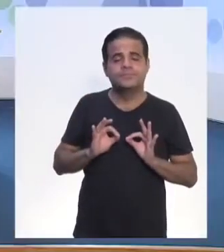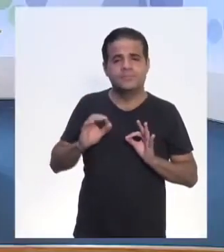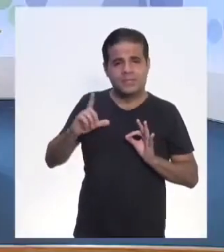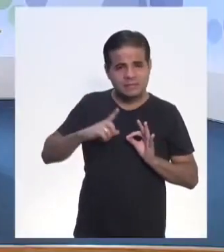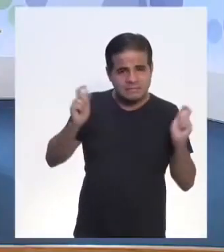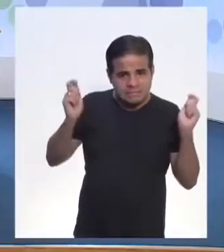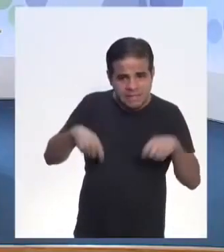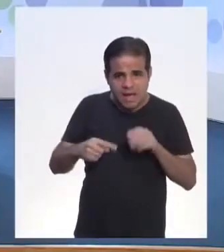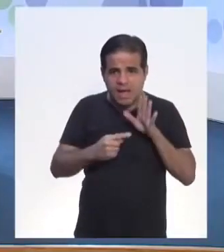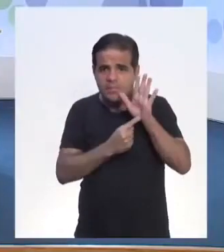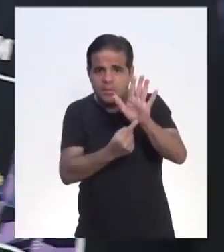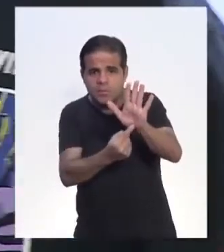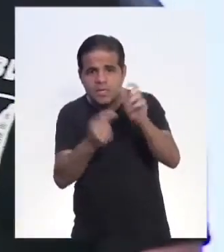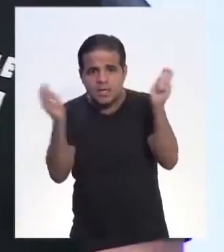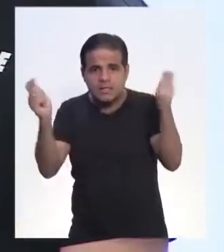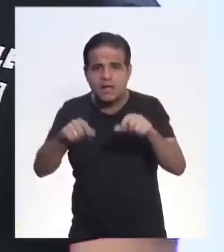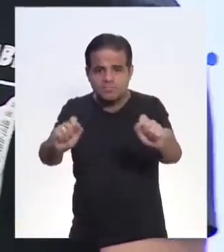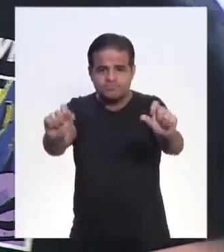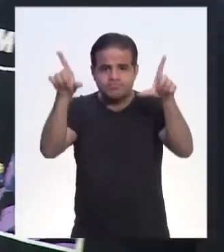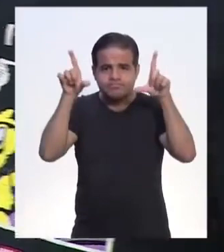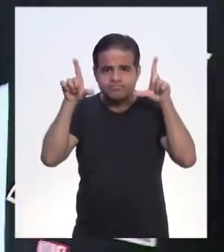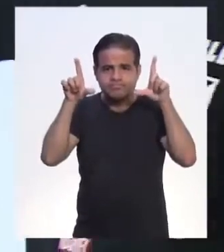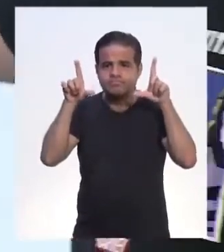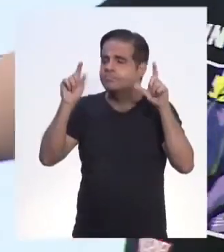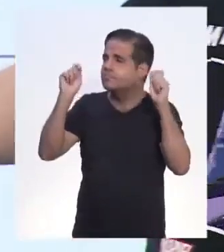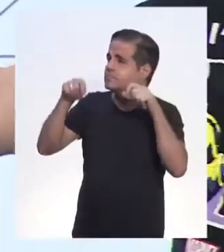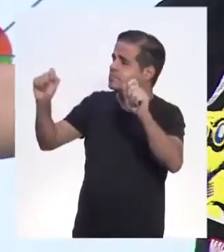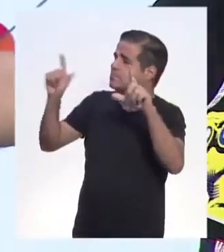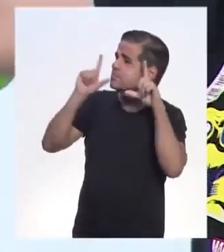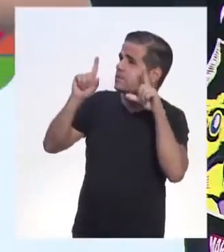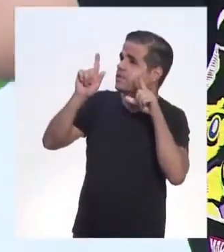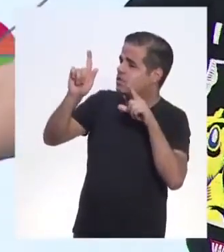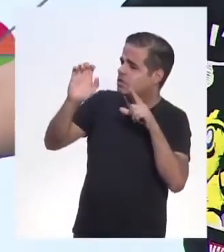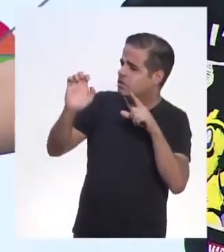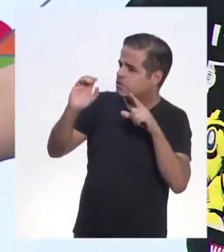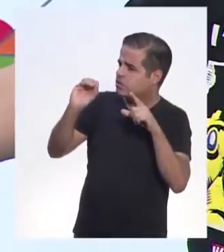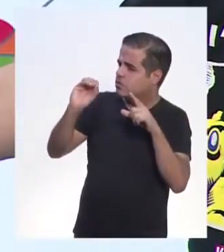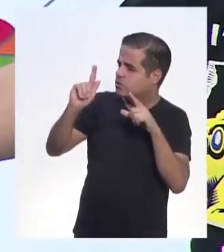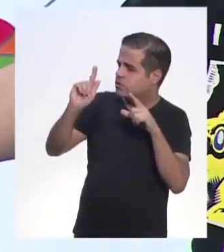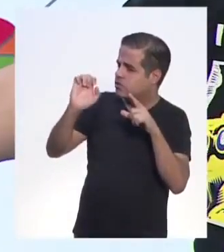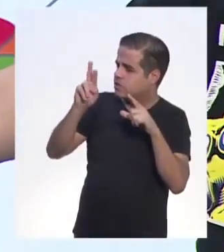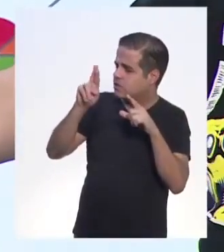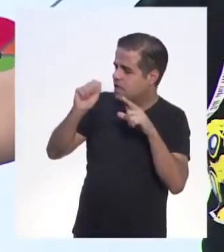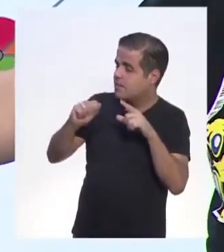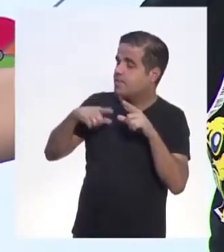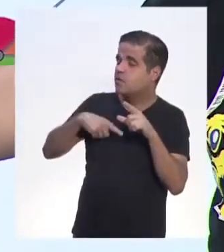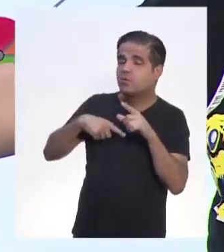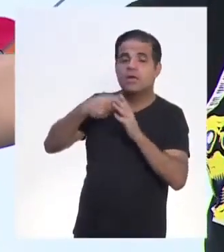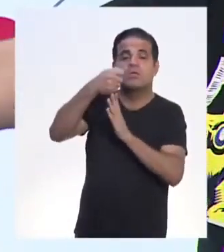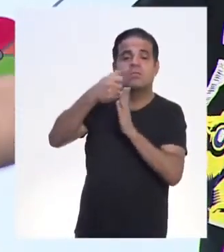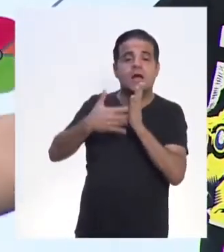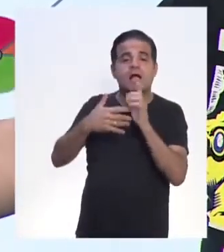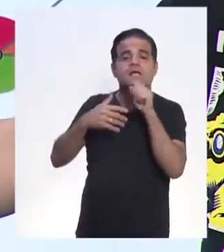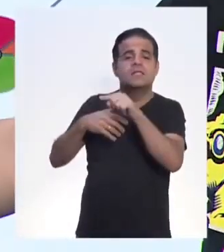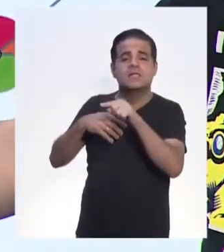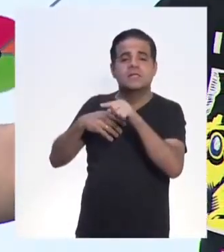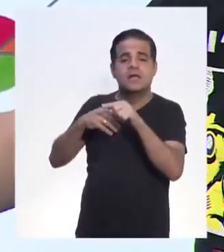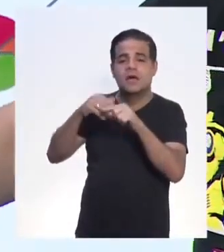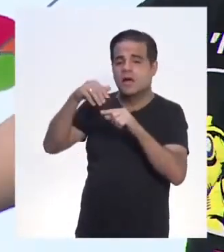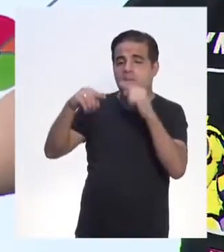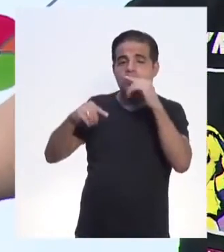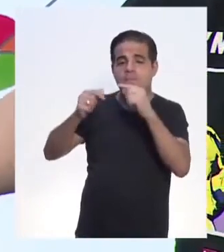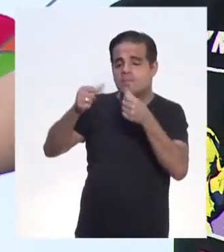Tem como mostrar aqui, ó, focar no seguinte, ó. Então, aqui é o GeoGebra. Eu tenho uma classificação que chama